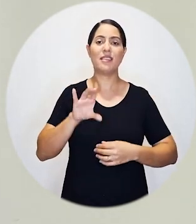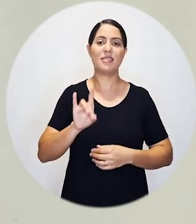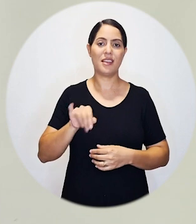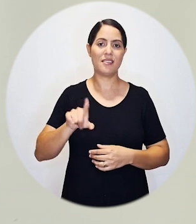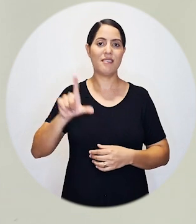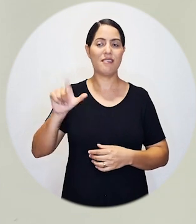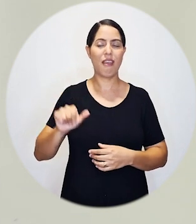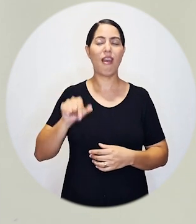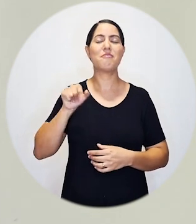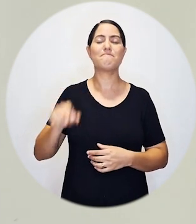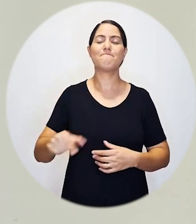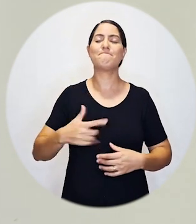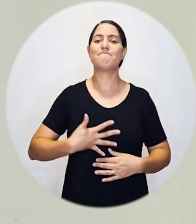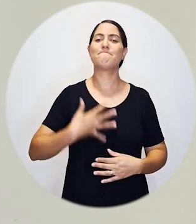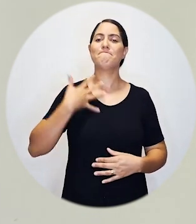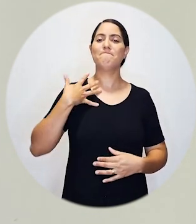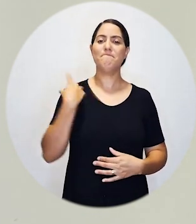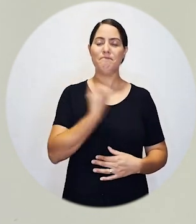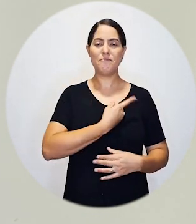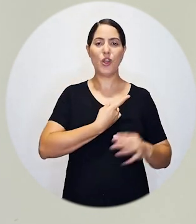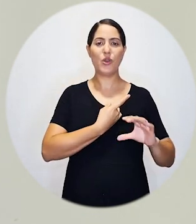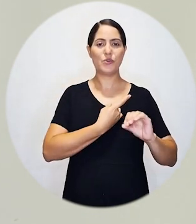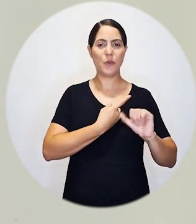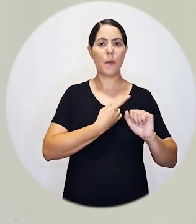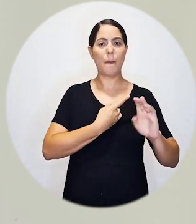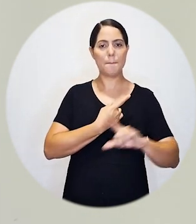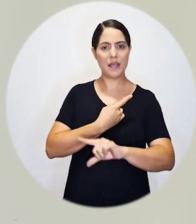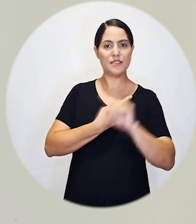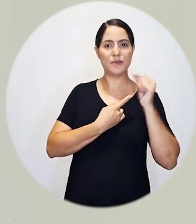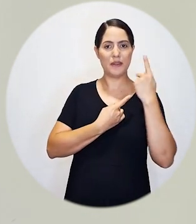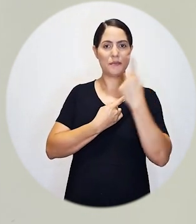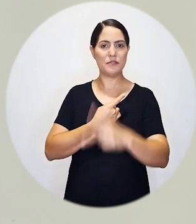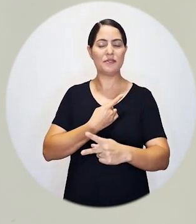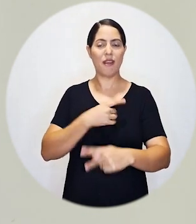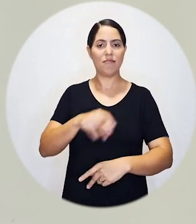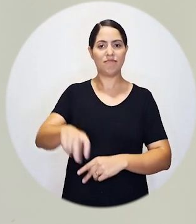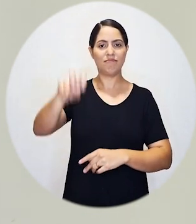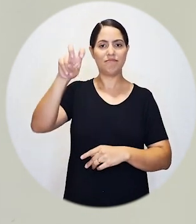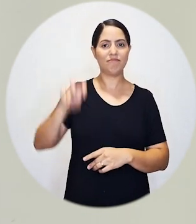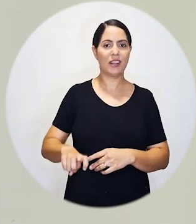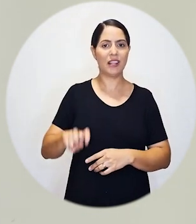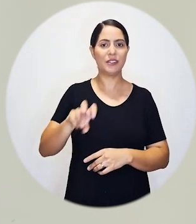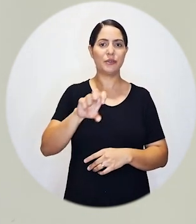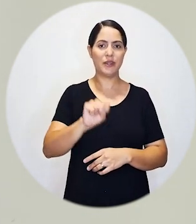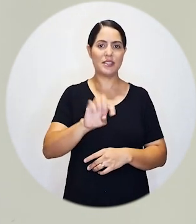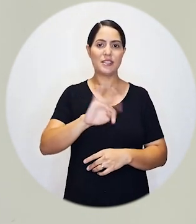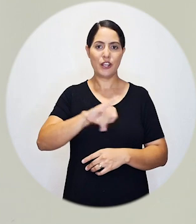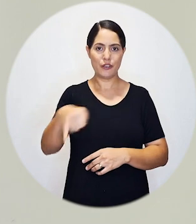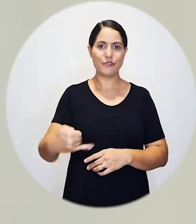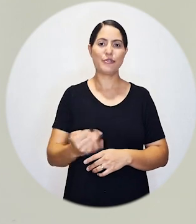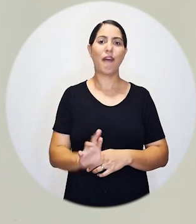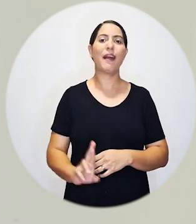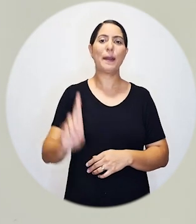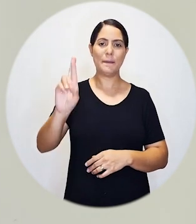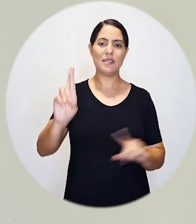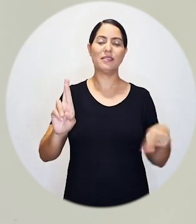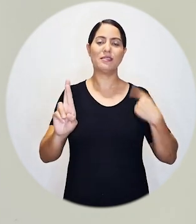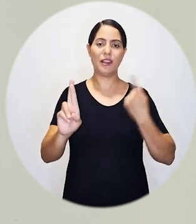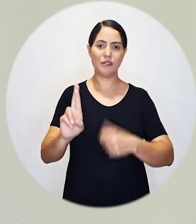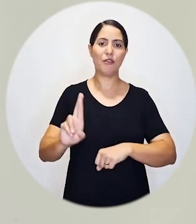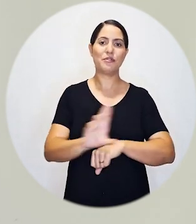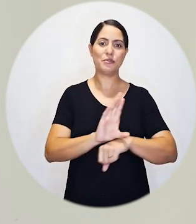que com muito orgulho foi indicada pela advocacia a nos representar a partir do assento destinado ao 5º